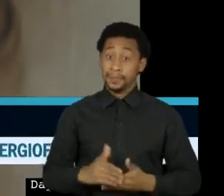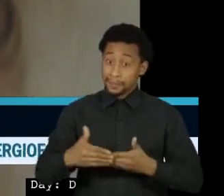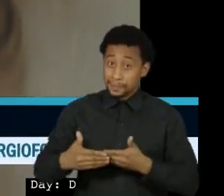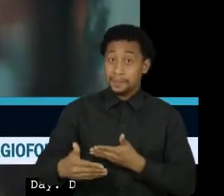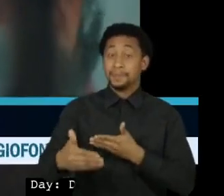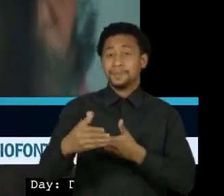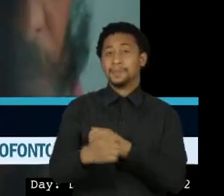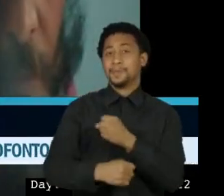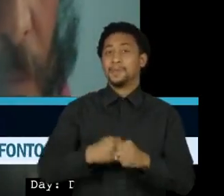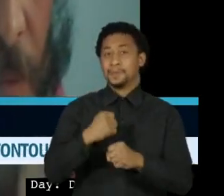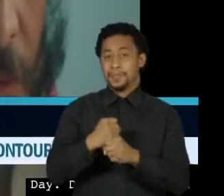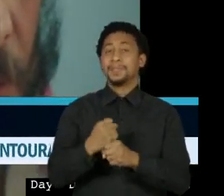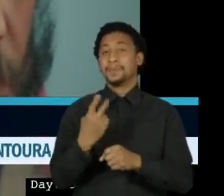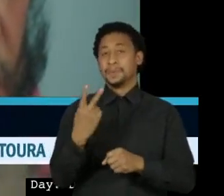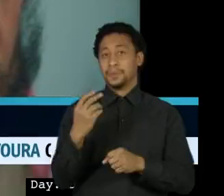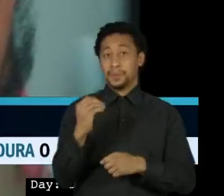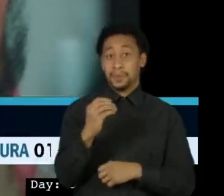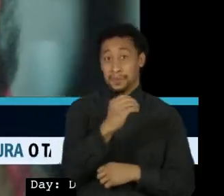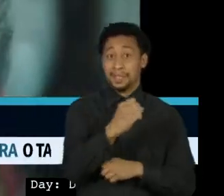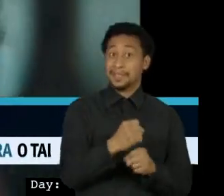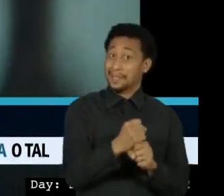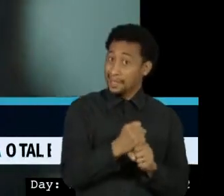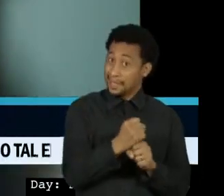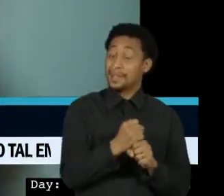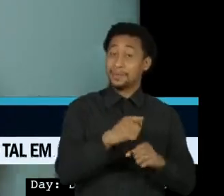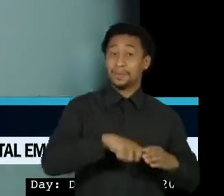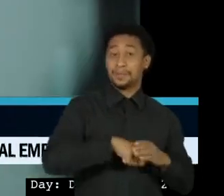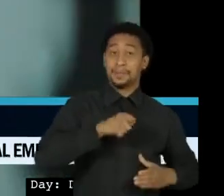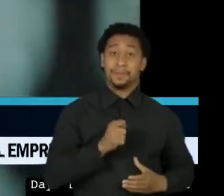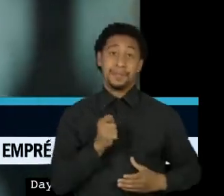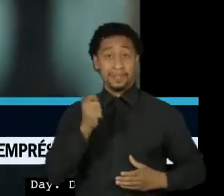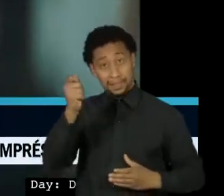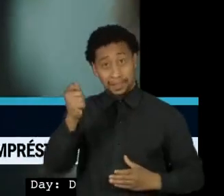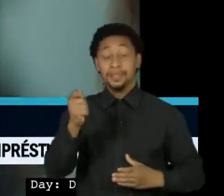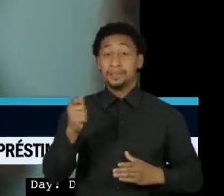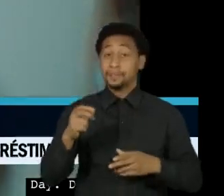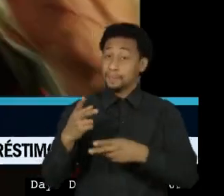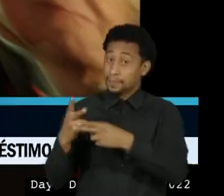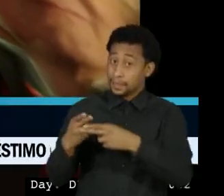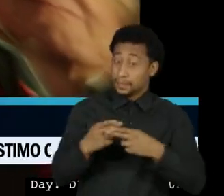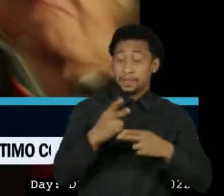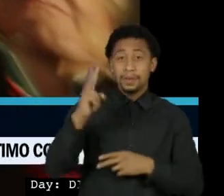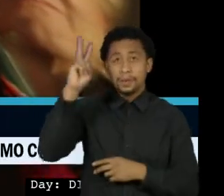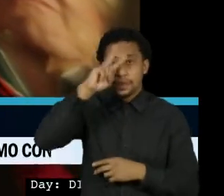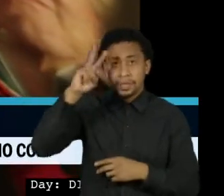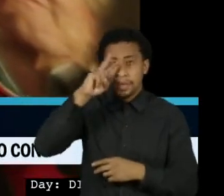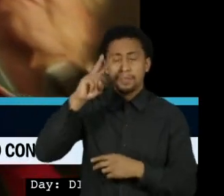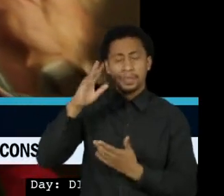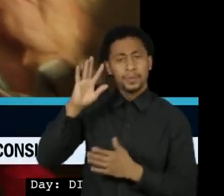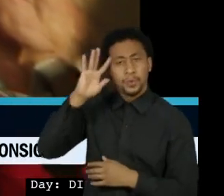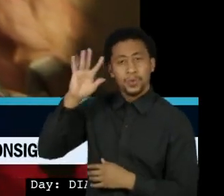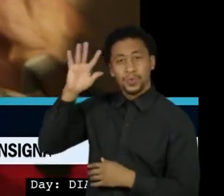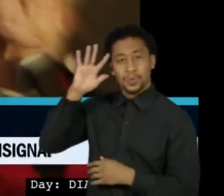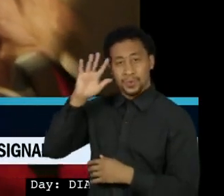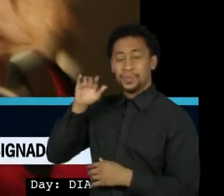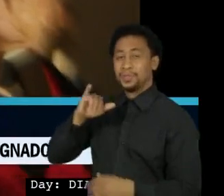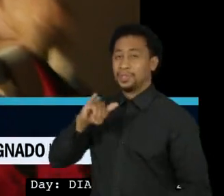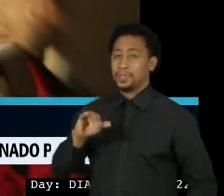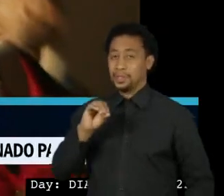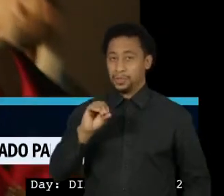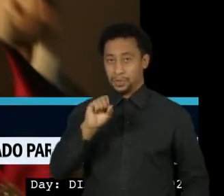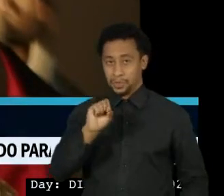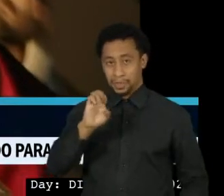o Bicentenário da Independência a minissérie recorda ainda é um sonho antigo o Zé Bonifácio